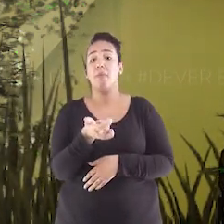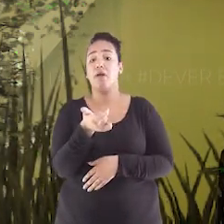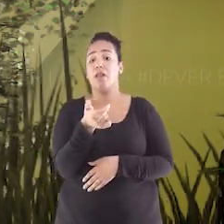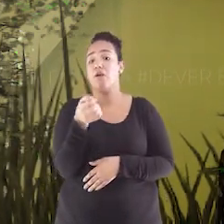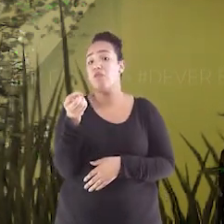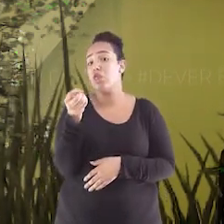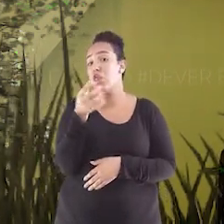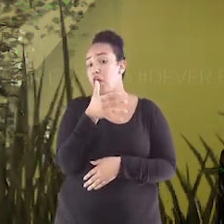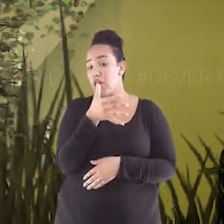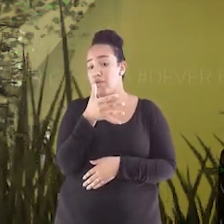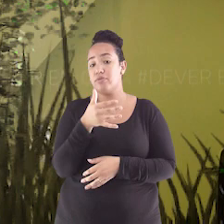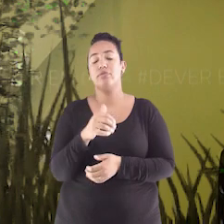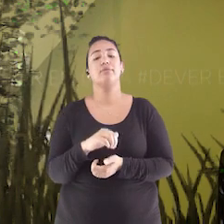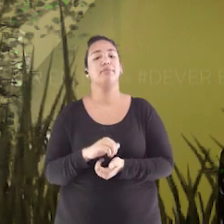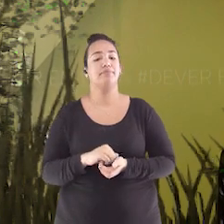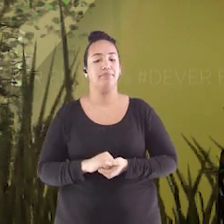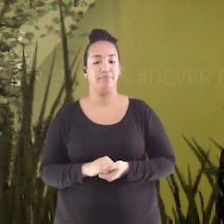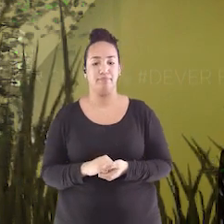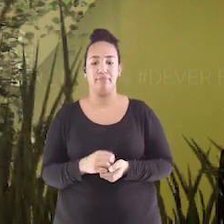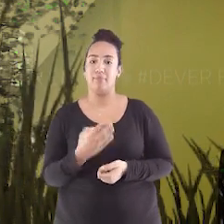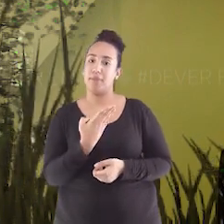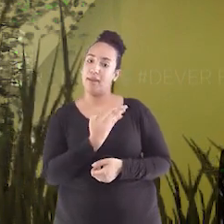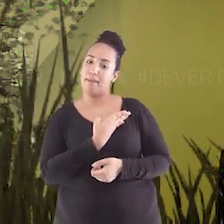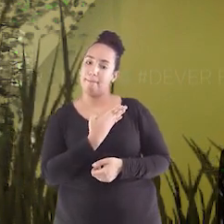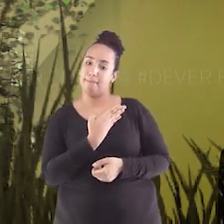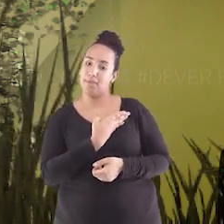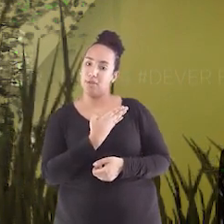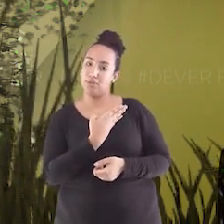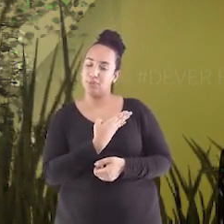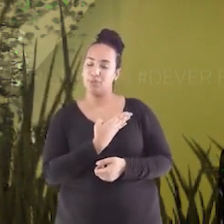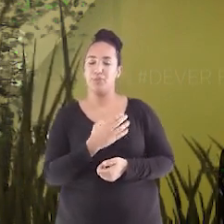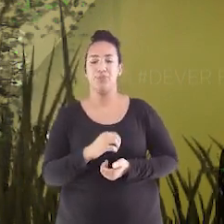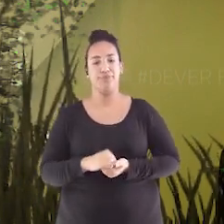outra etiqueta. Amigo.